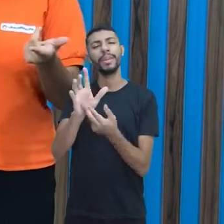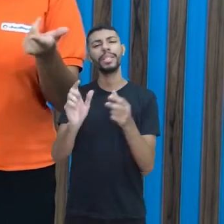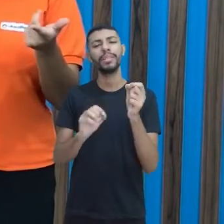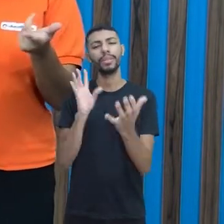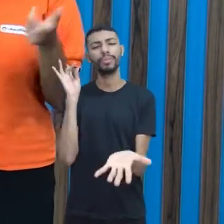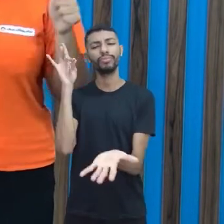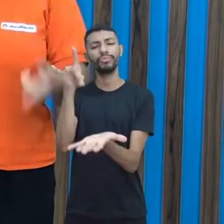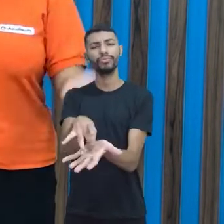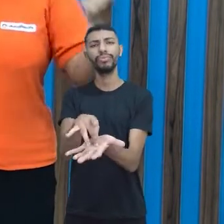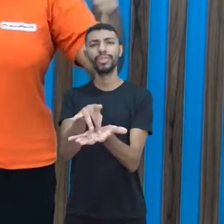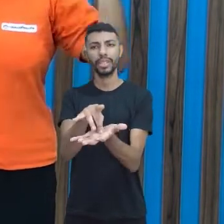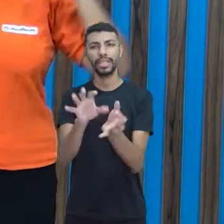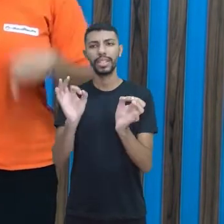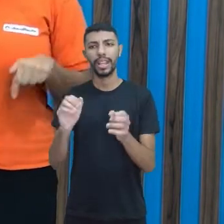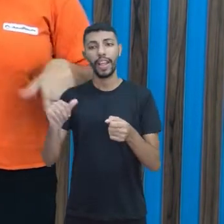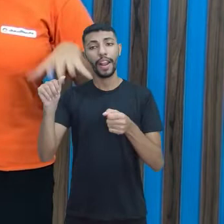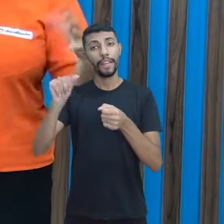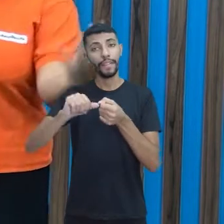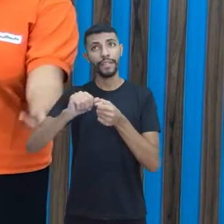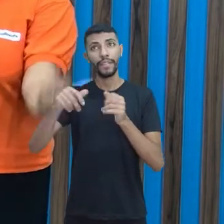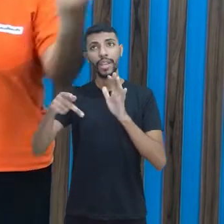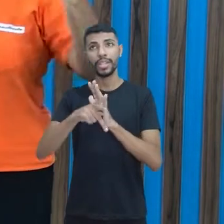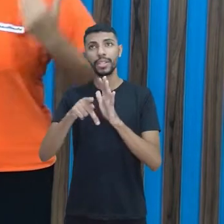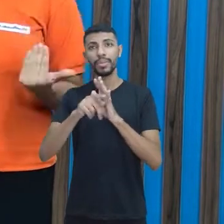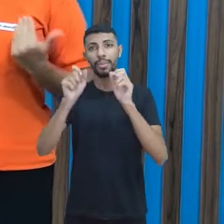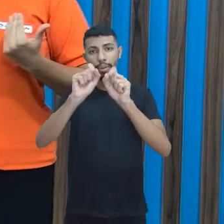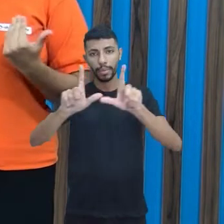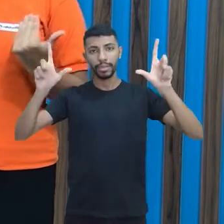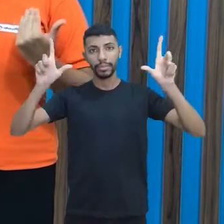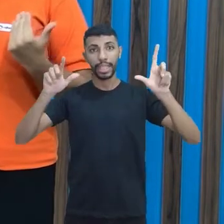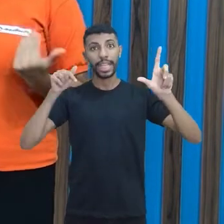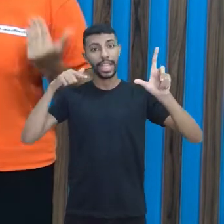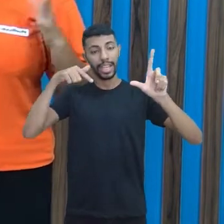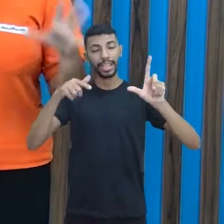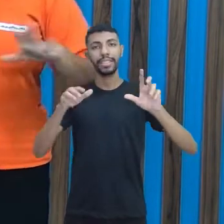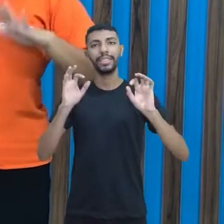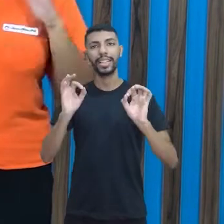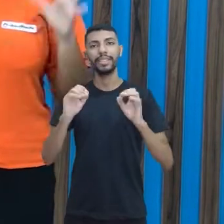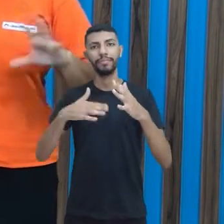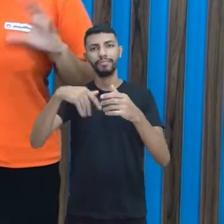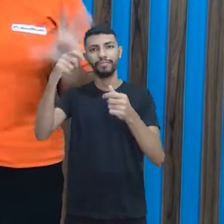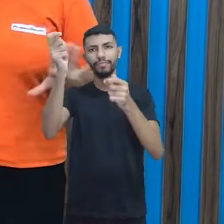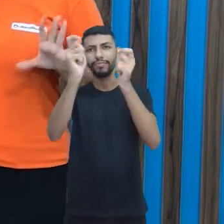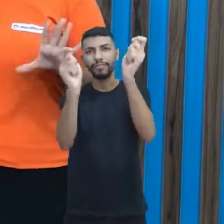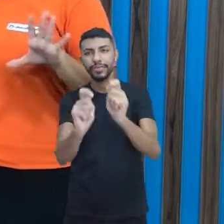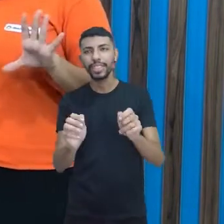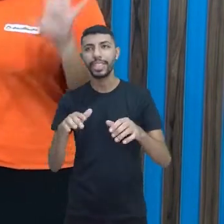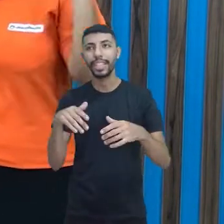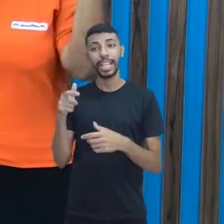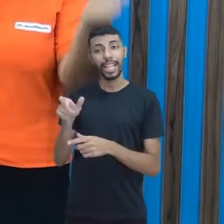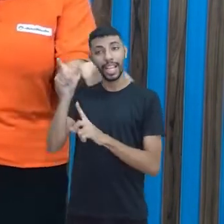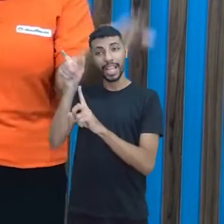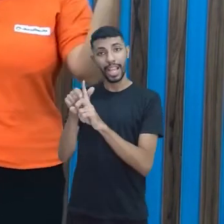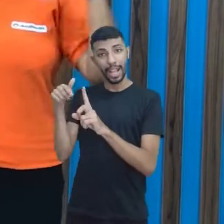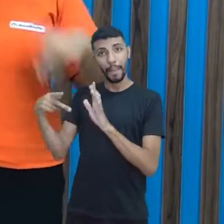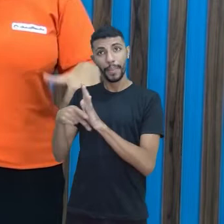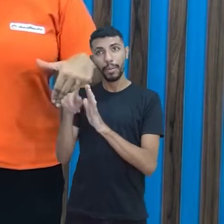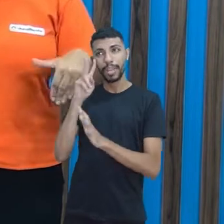ali. Ele fez esse quadro, ele está olhando para o público. É bem interessante. E